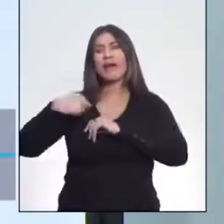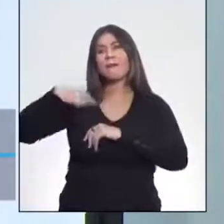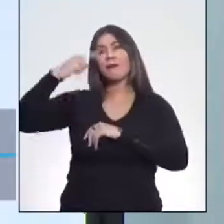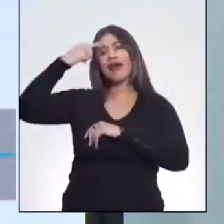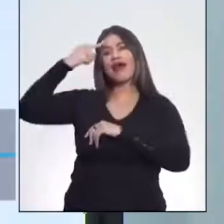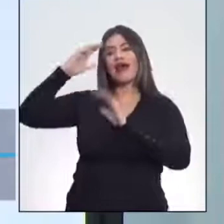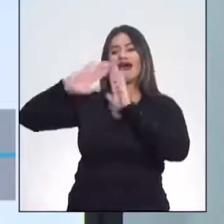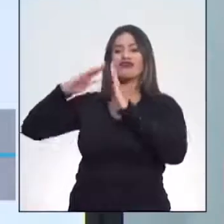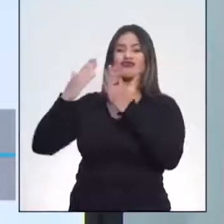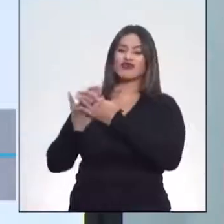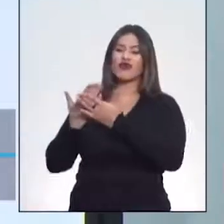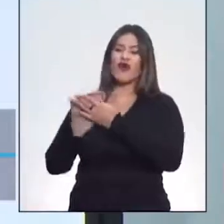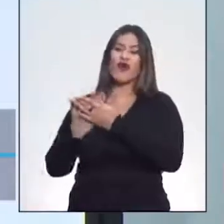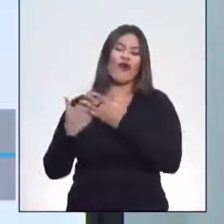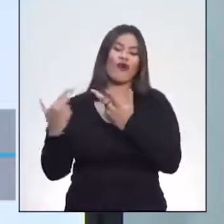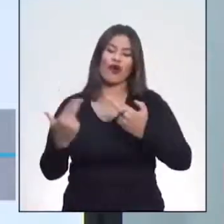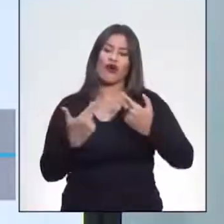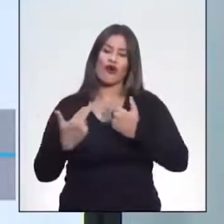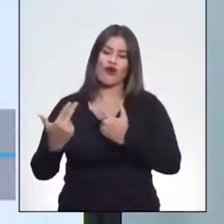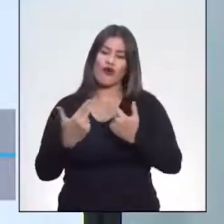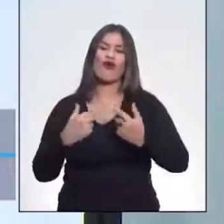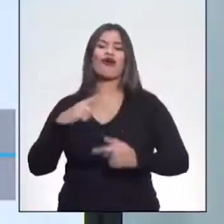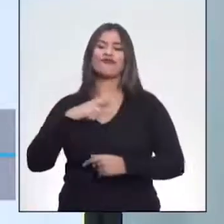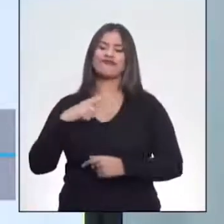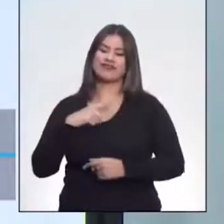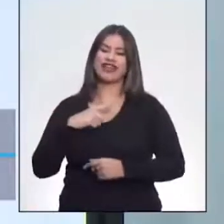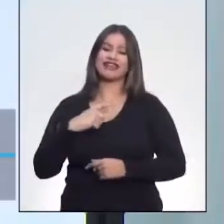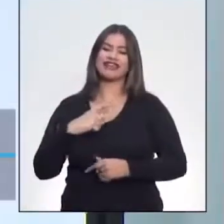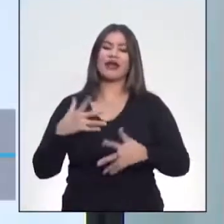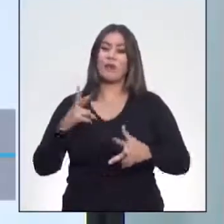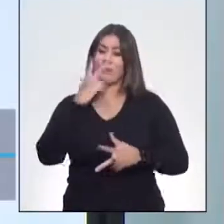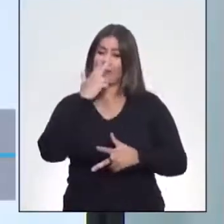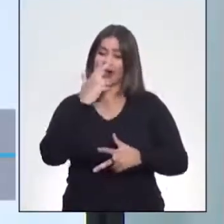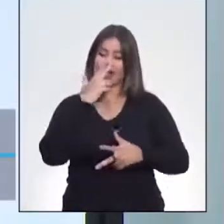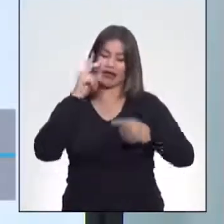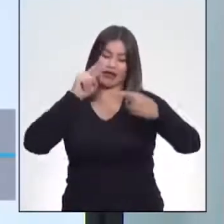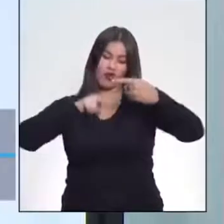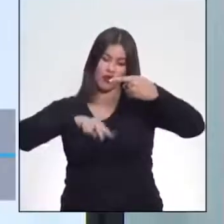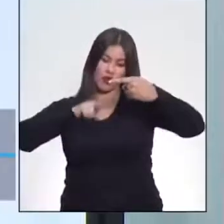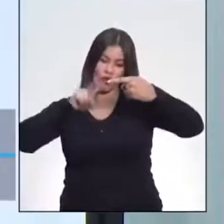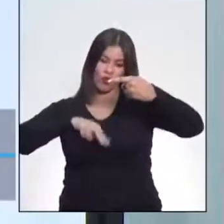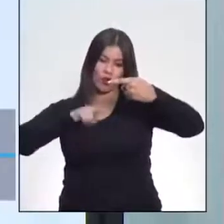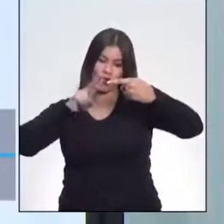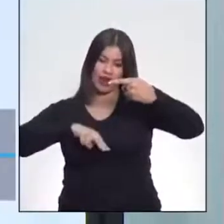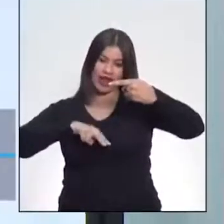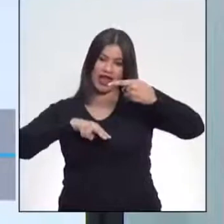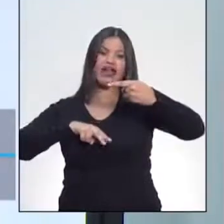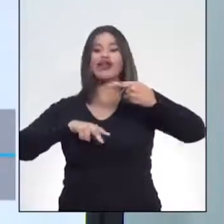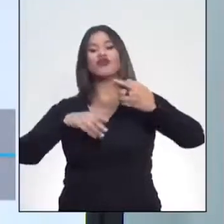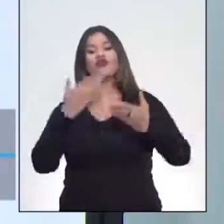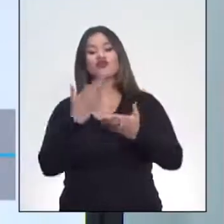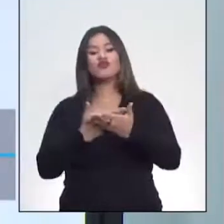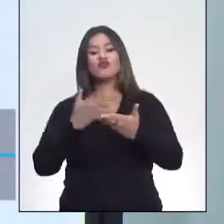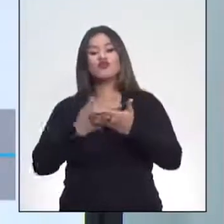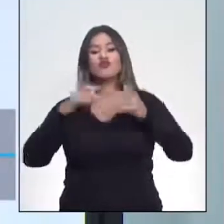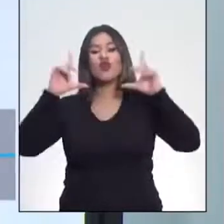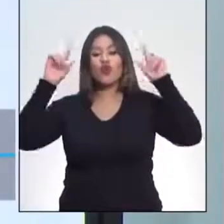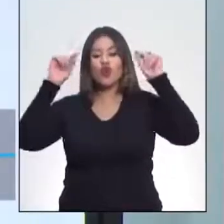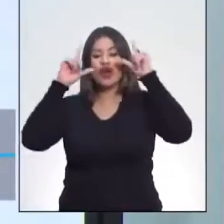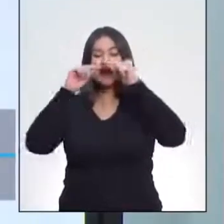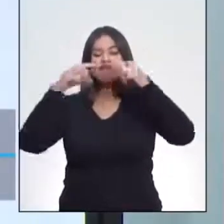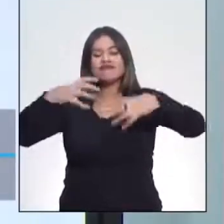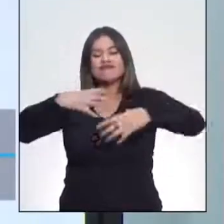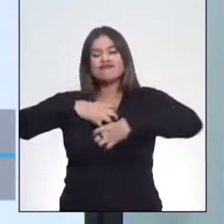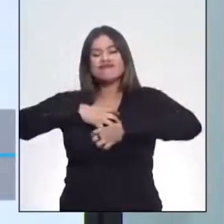estávamos na sala de aula que a mesma forma que vocês falavam conosco e parece que quando eu começo dessa a Grécia antiga me sinto